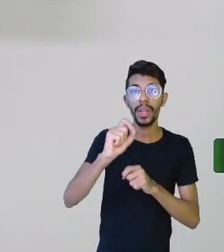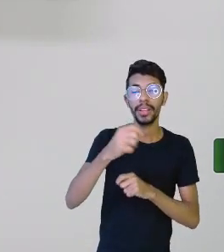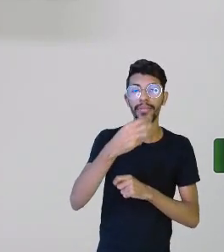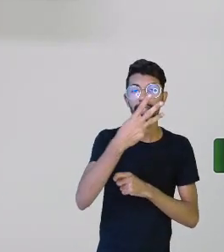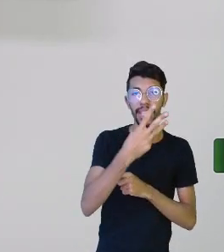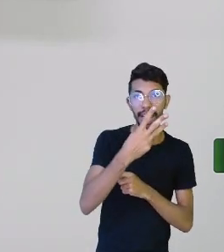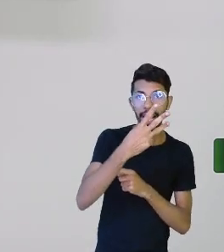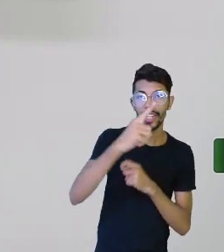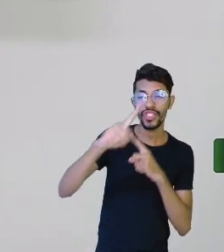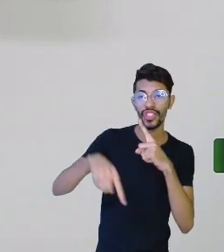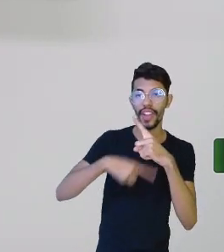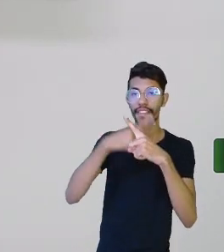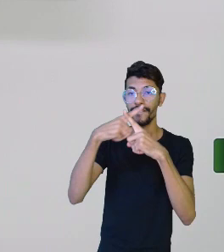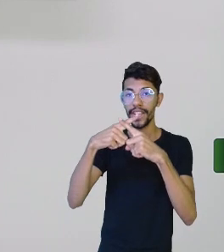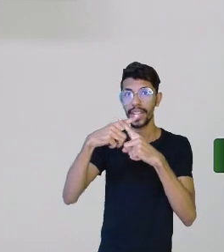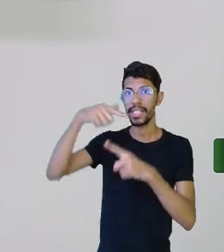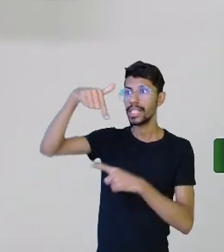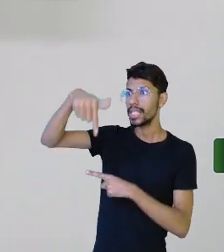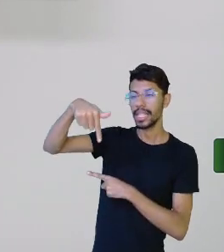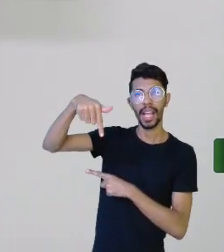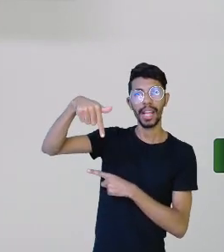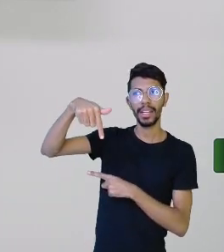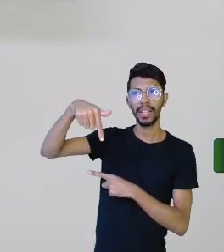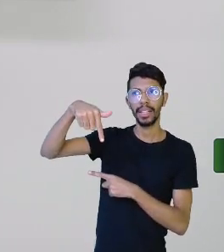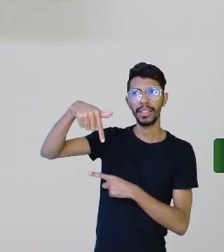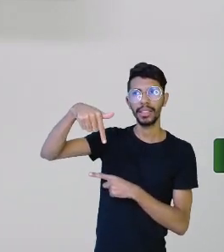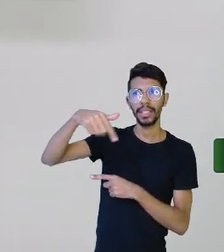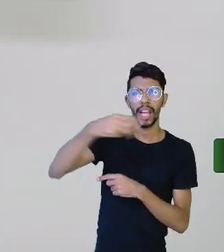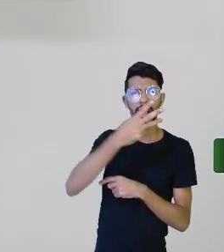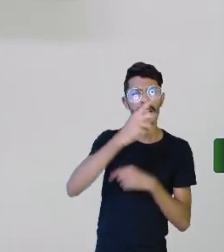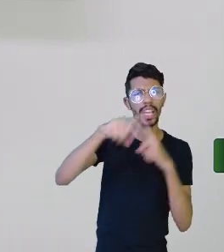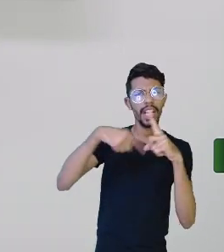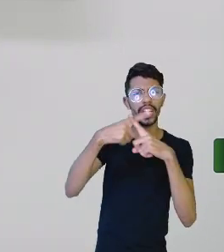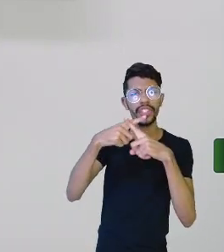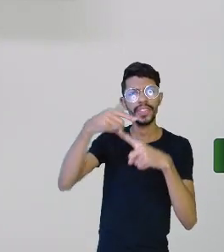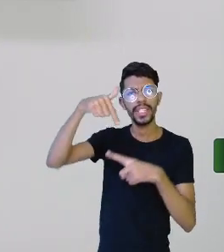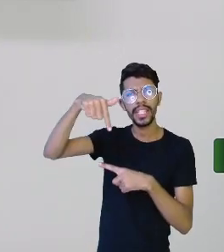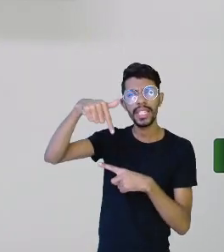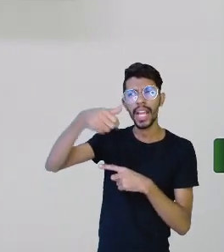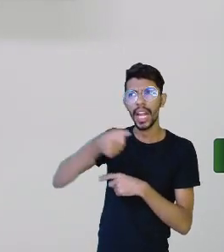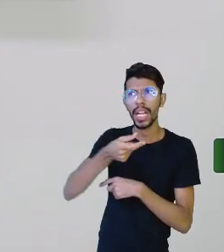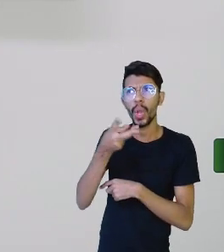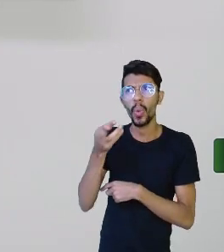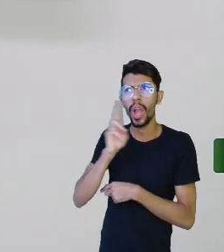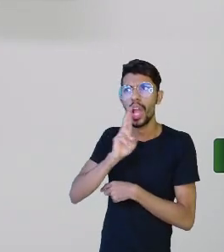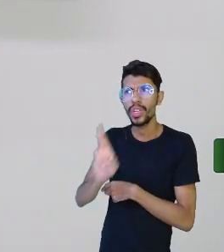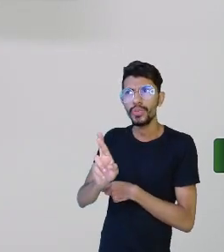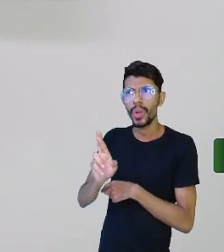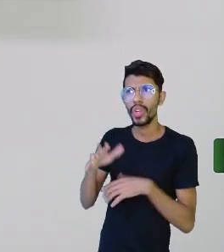3 vezes o 7. 3 vezes 7. Quanto é que vai dar aí, gente?